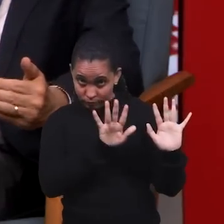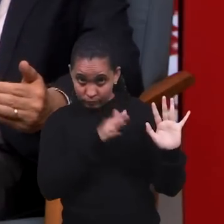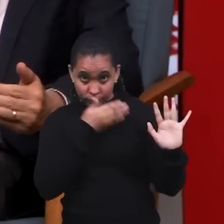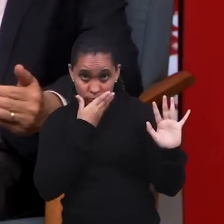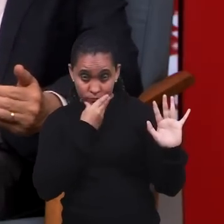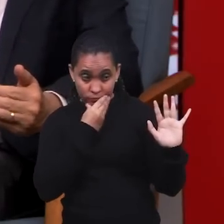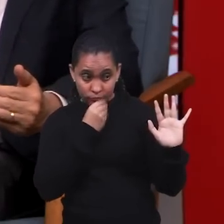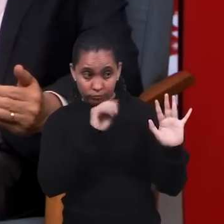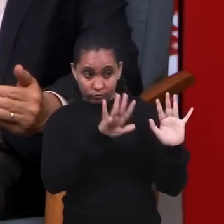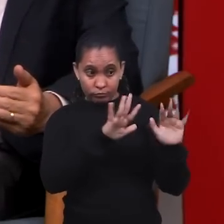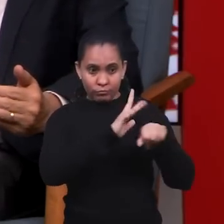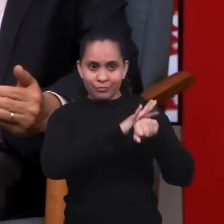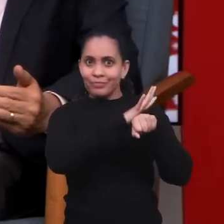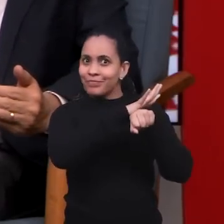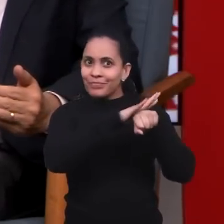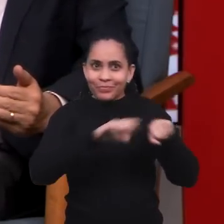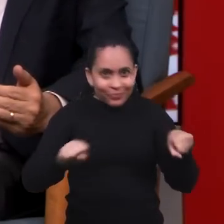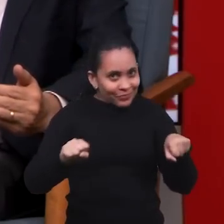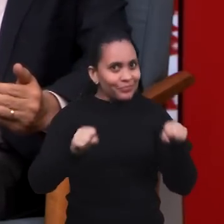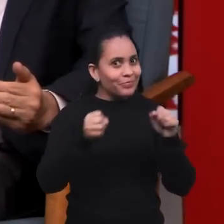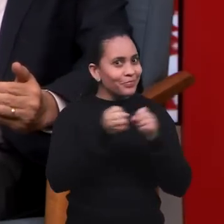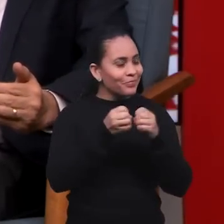Eles ficaram curados.